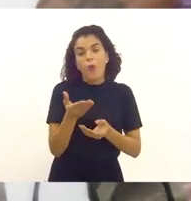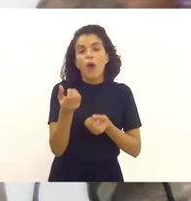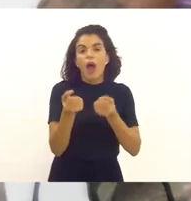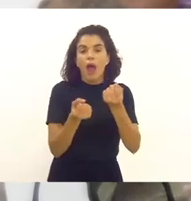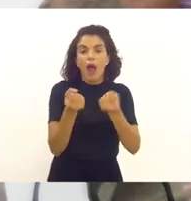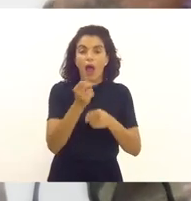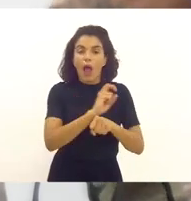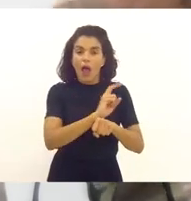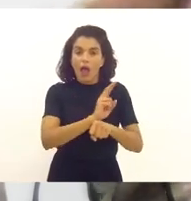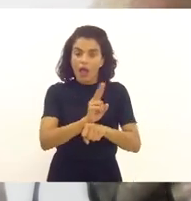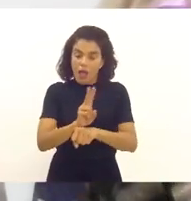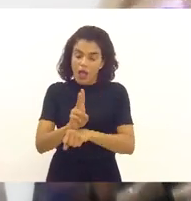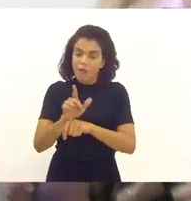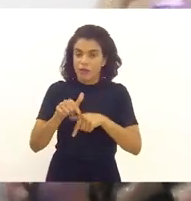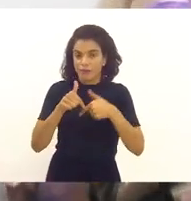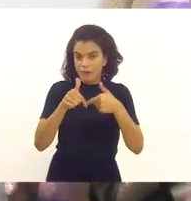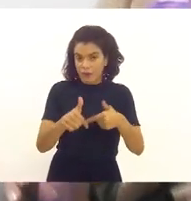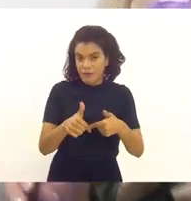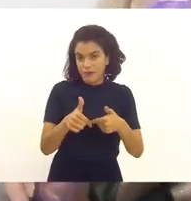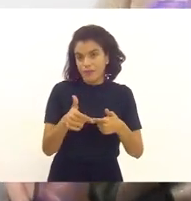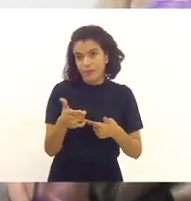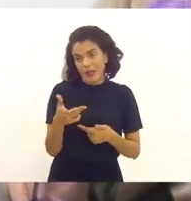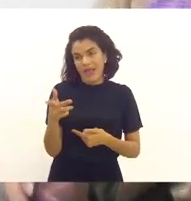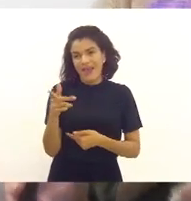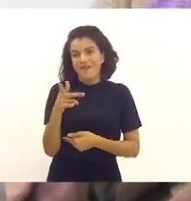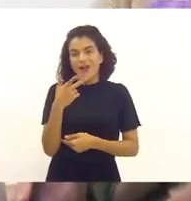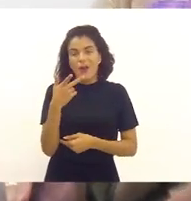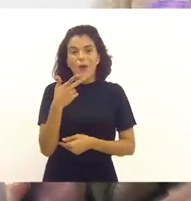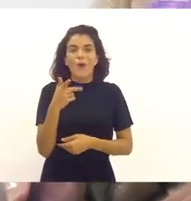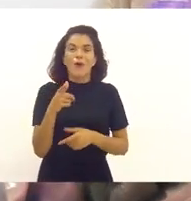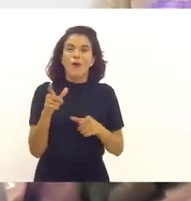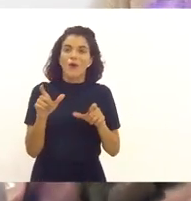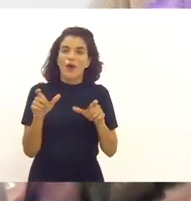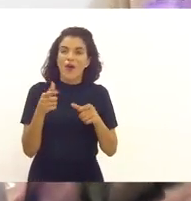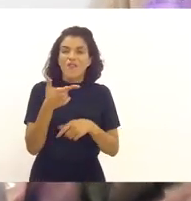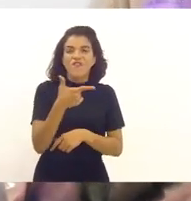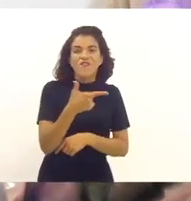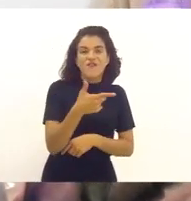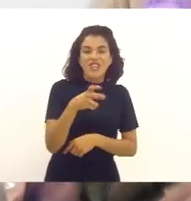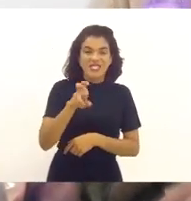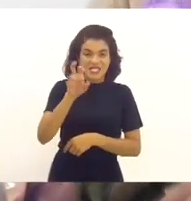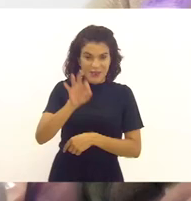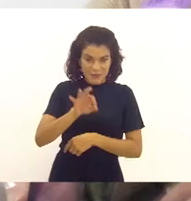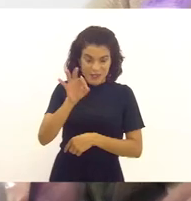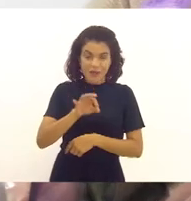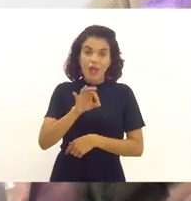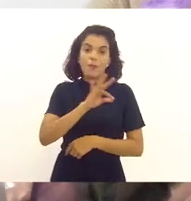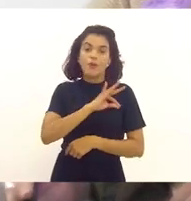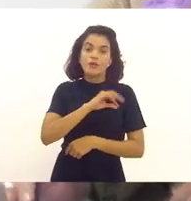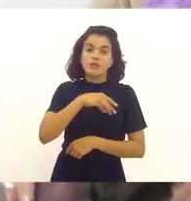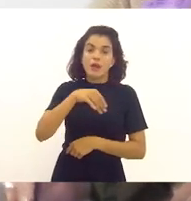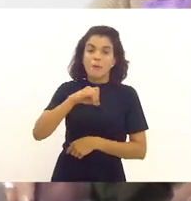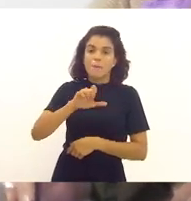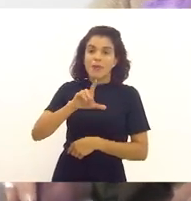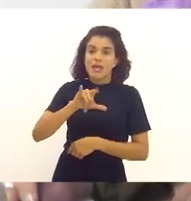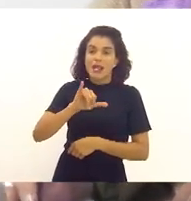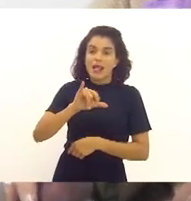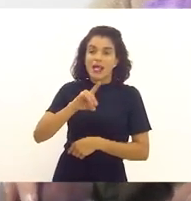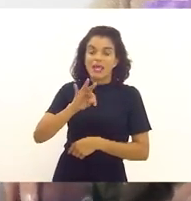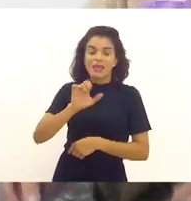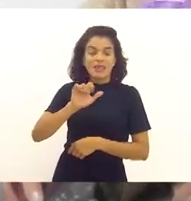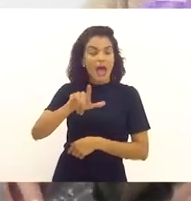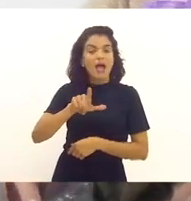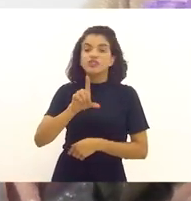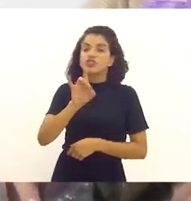Apesar de nós termos é um efetivo Gabriela falou aqui que o efetivo dela é de 20 25% na Polícia Militar efetivo em torno de